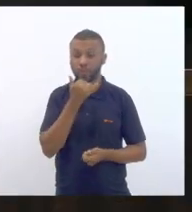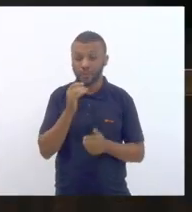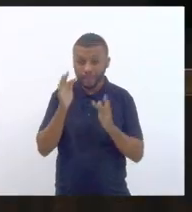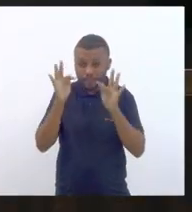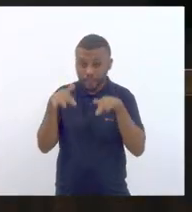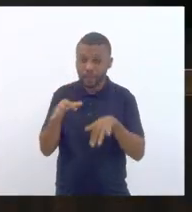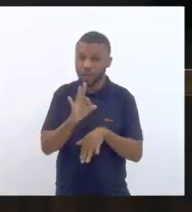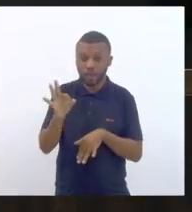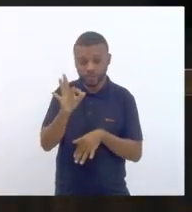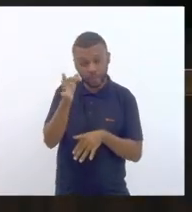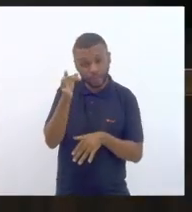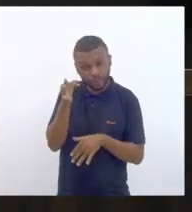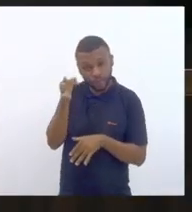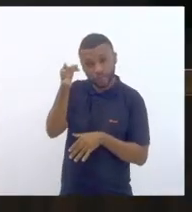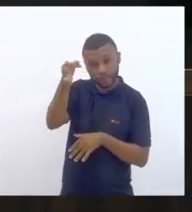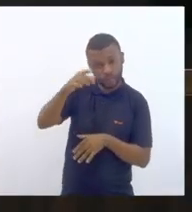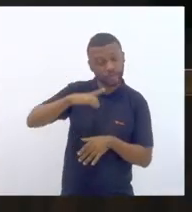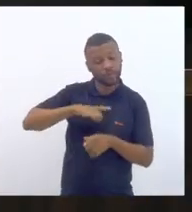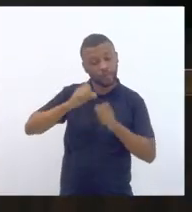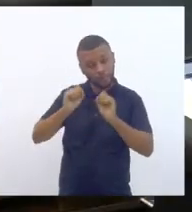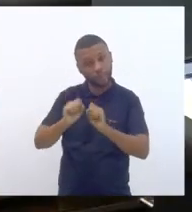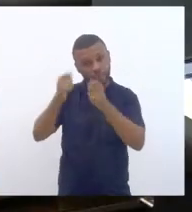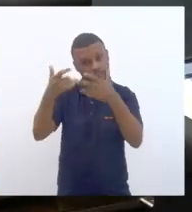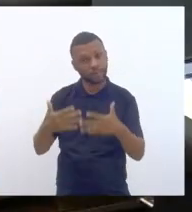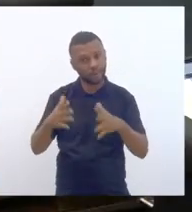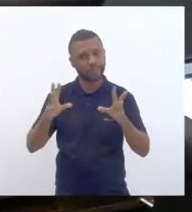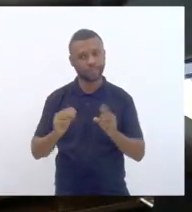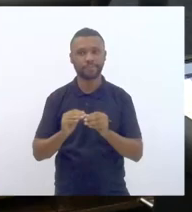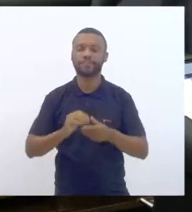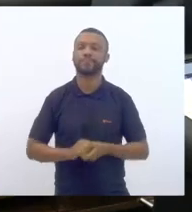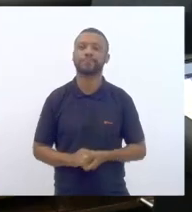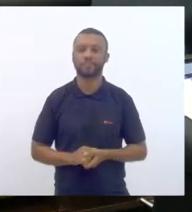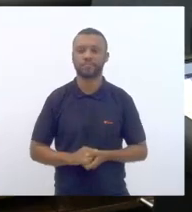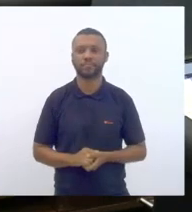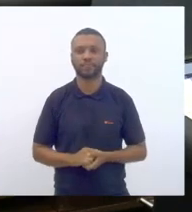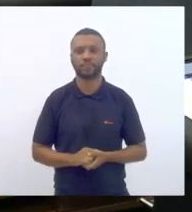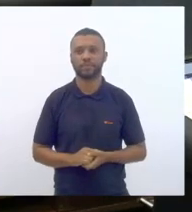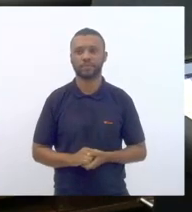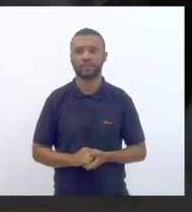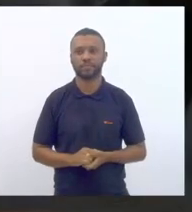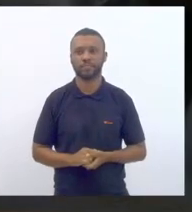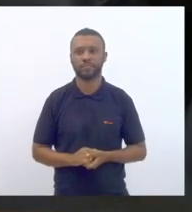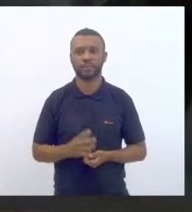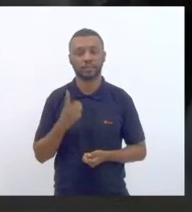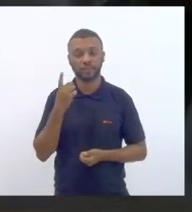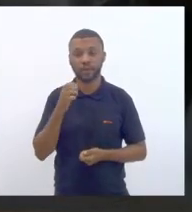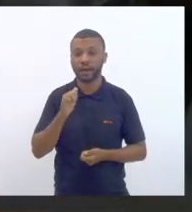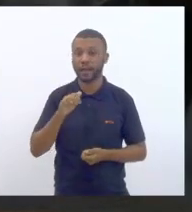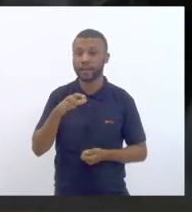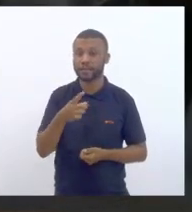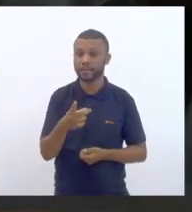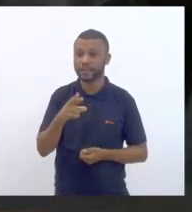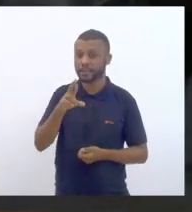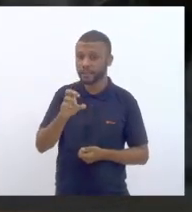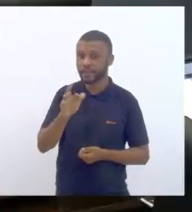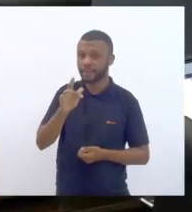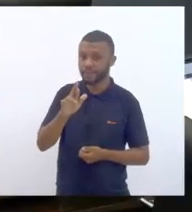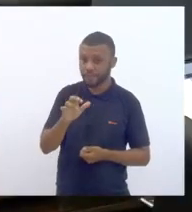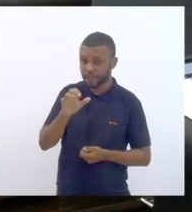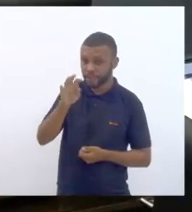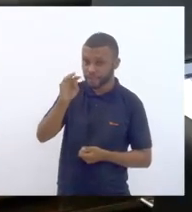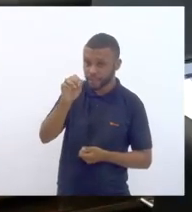Excelência tem muito futuro, pode falar. Ok. Deputado Alexandre Freitas.